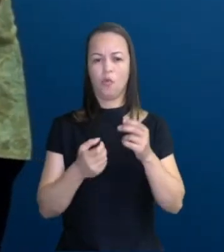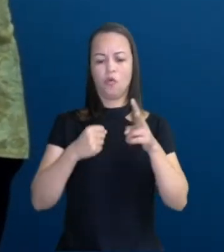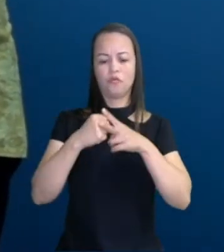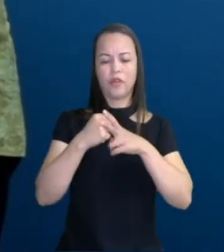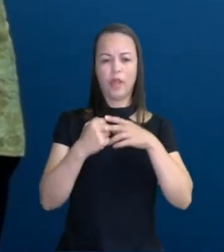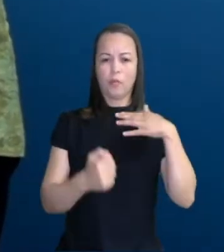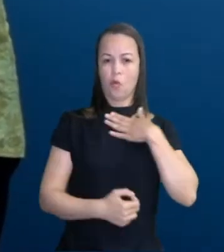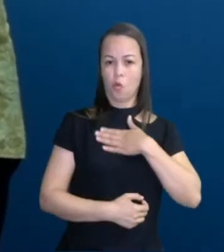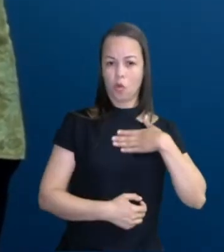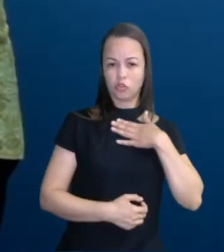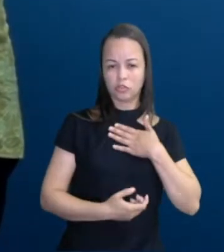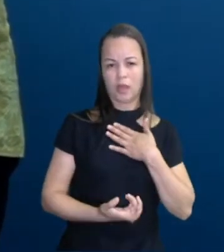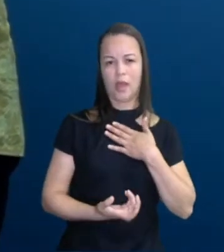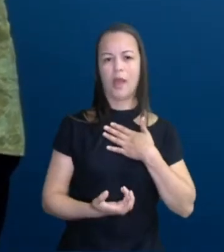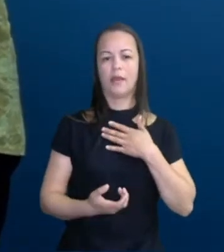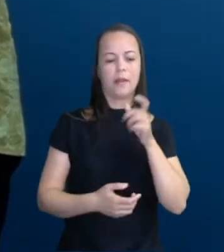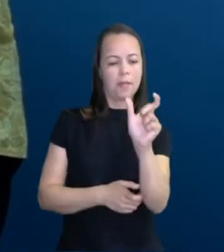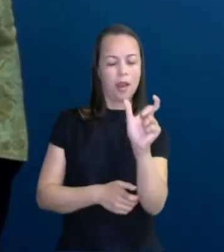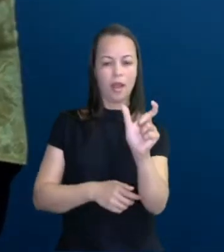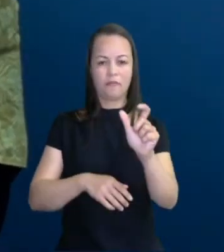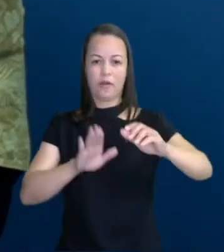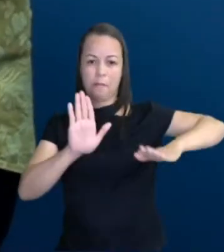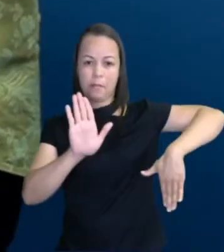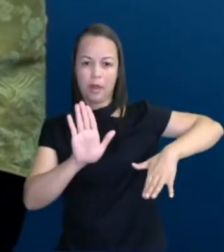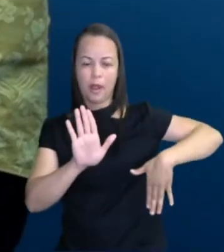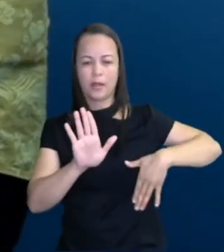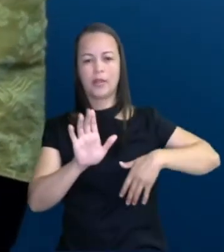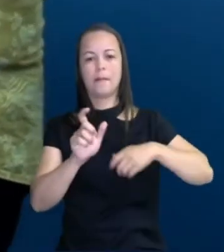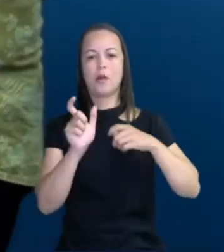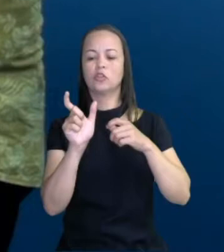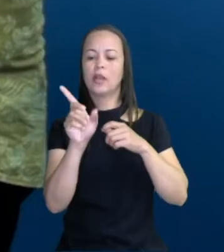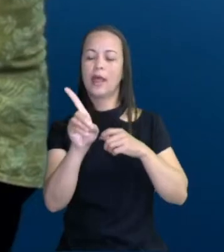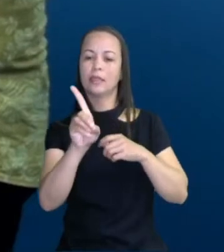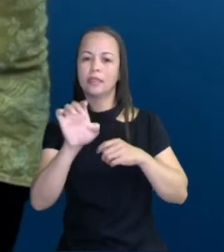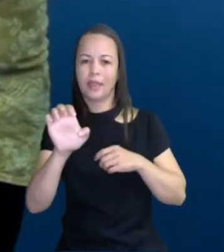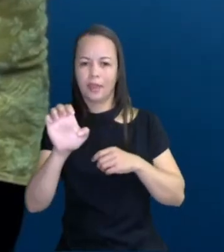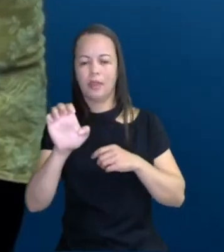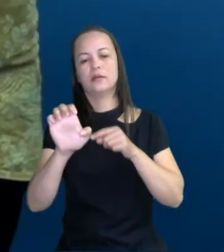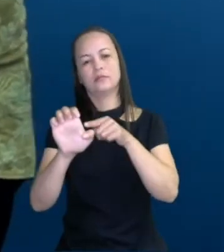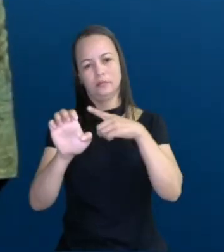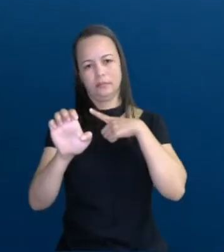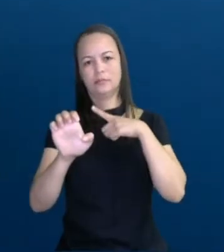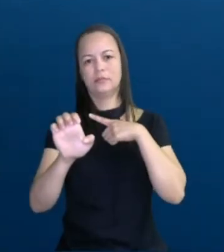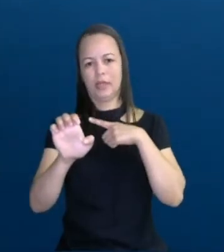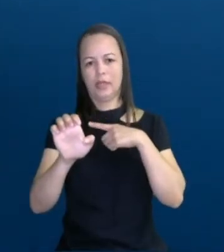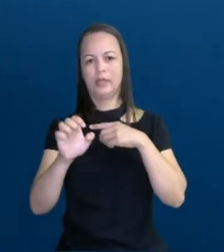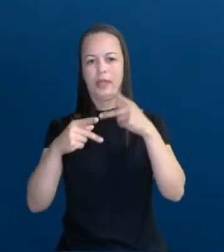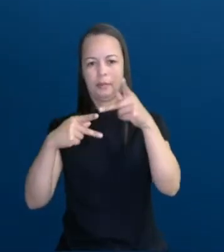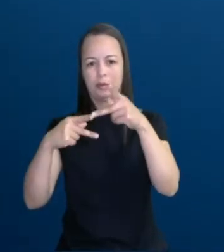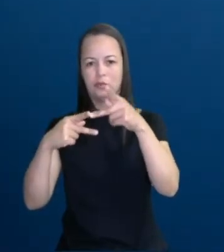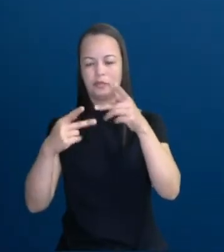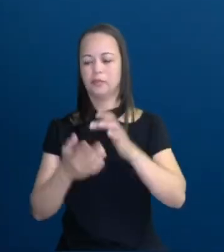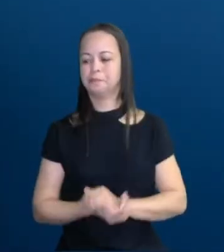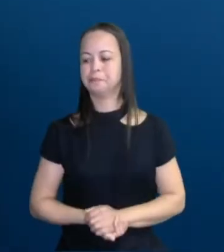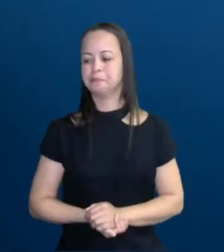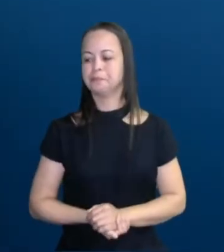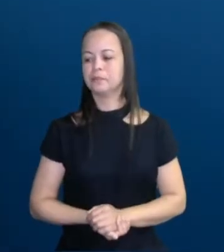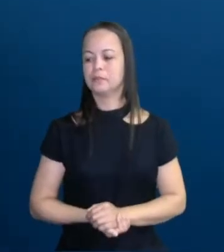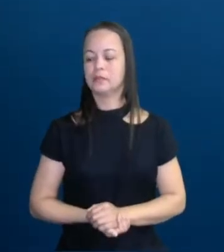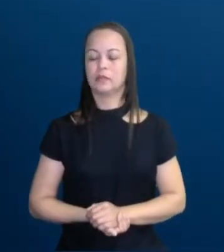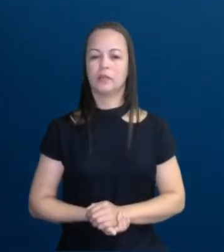praia aparece a preposição de. Vamos ver outros exemplos. As